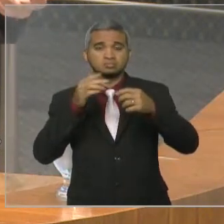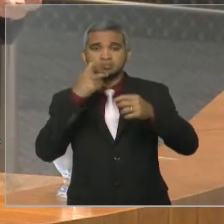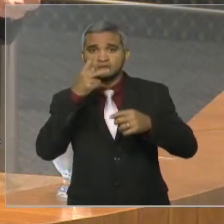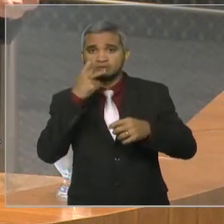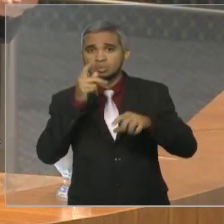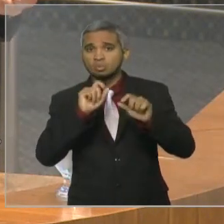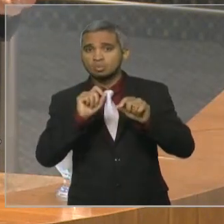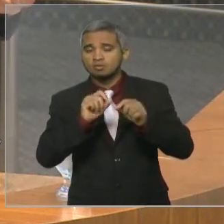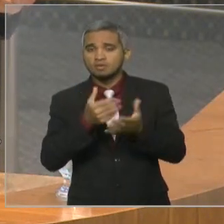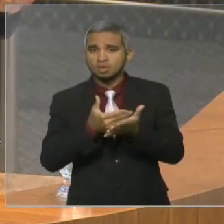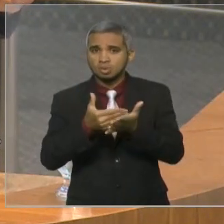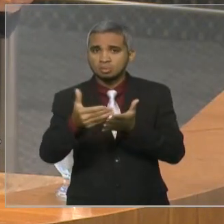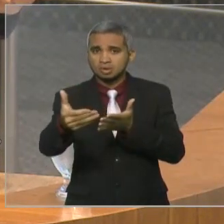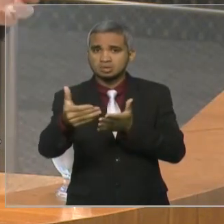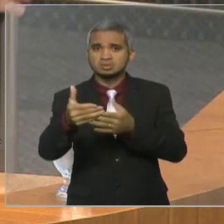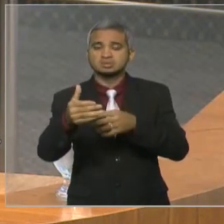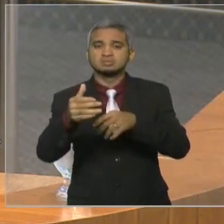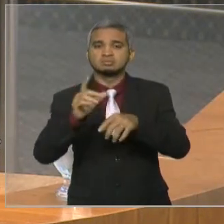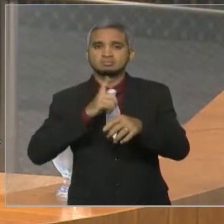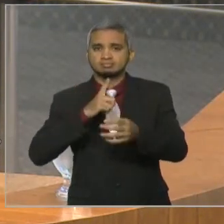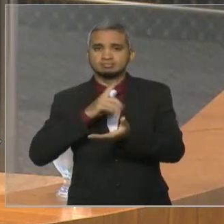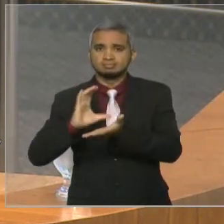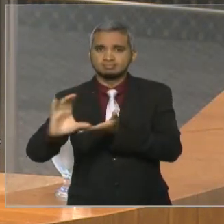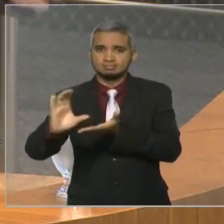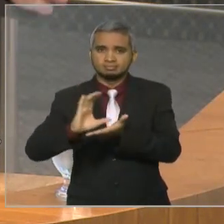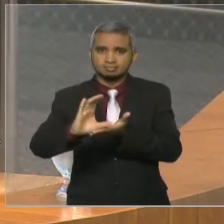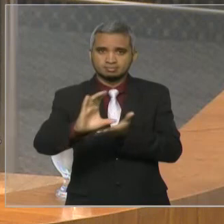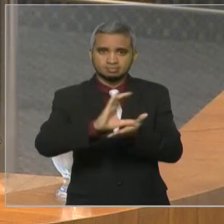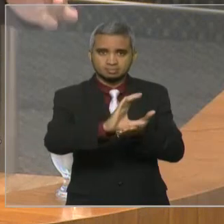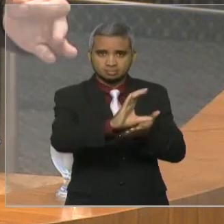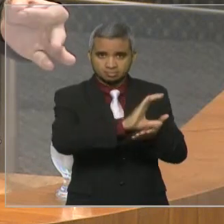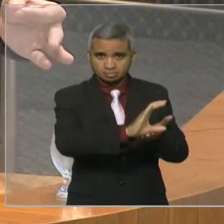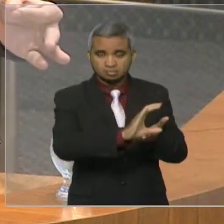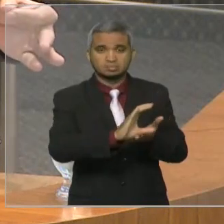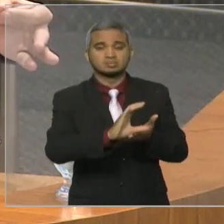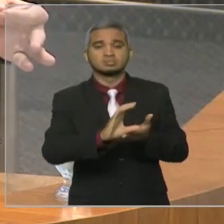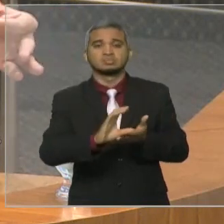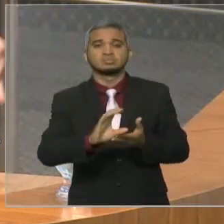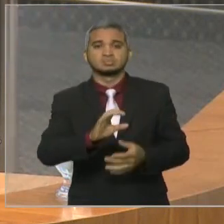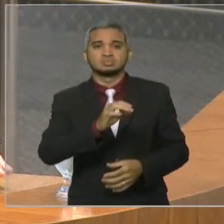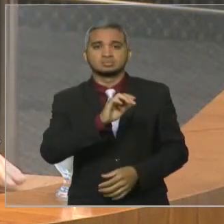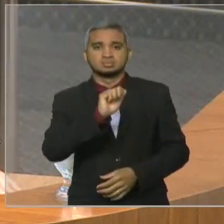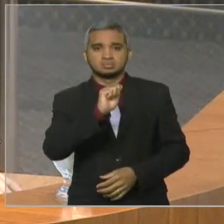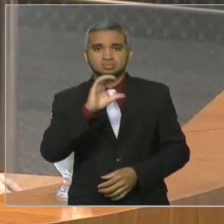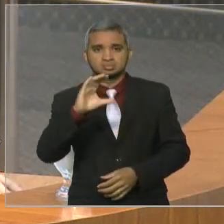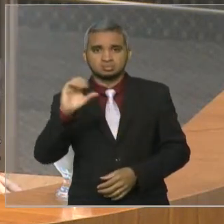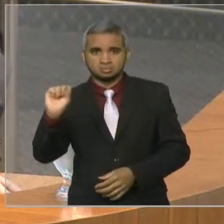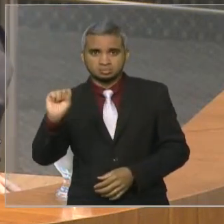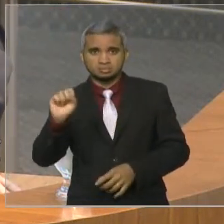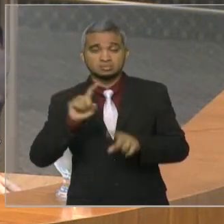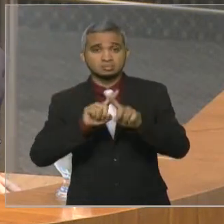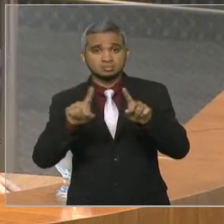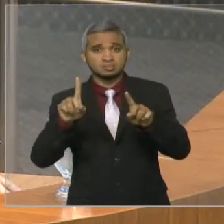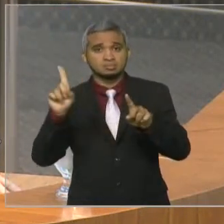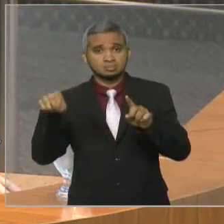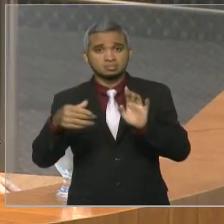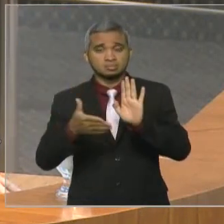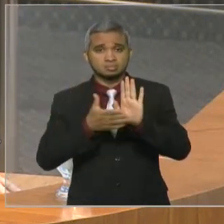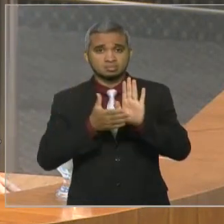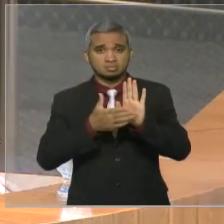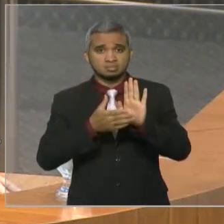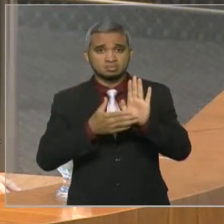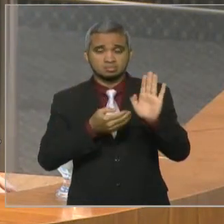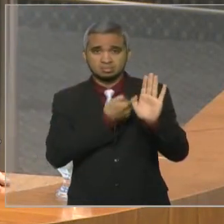no Estado. A política de cofinanciamento do agente comunitário de saúde é uma proposta do governador Flávio